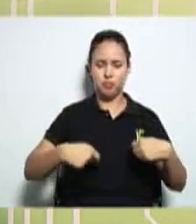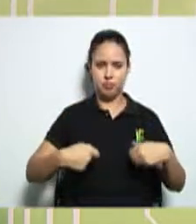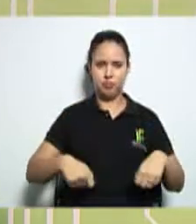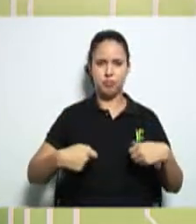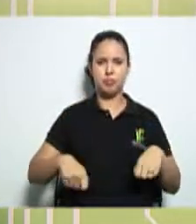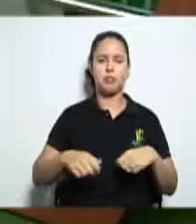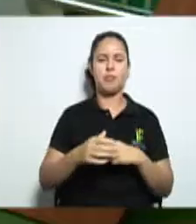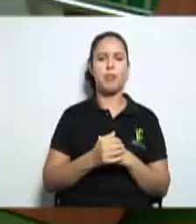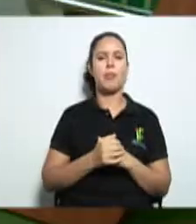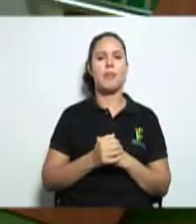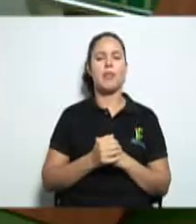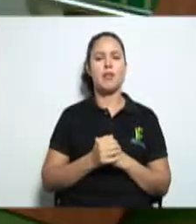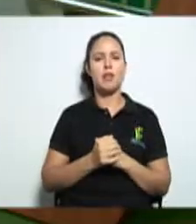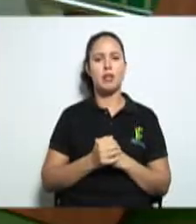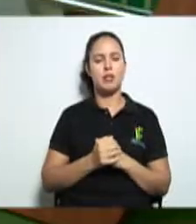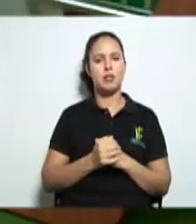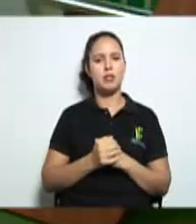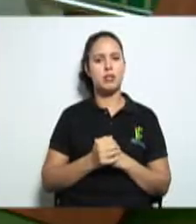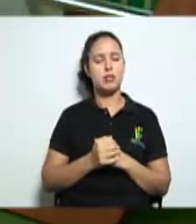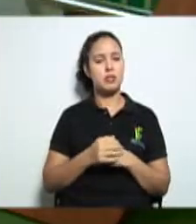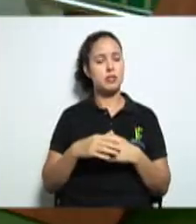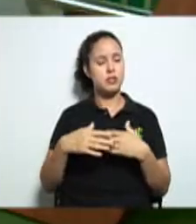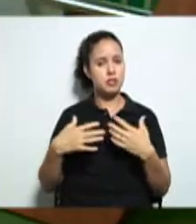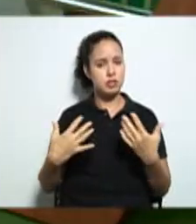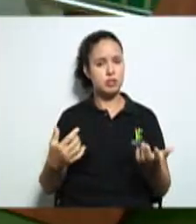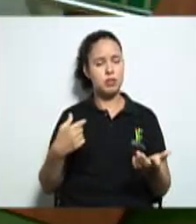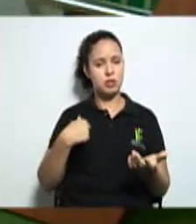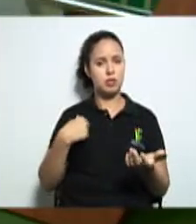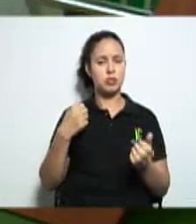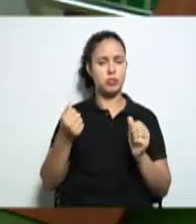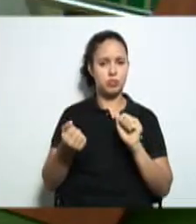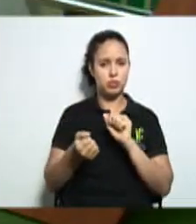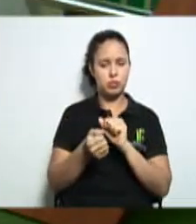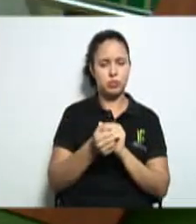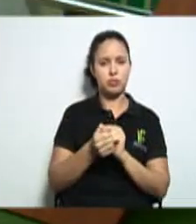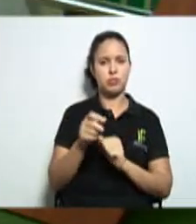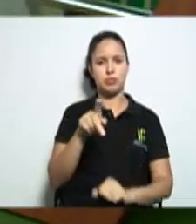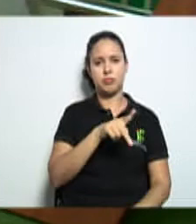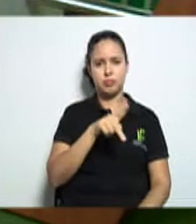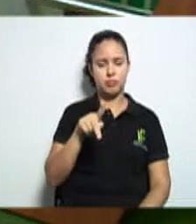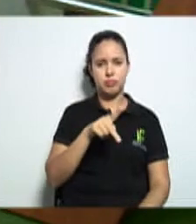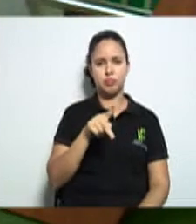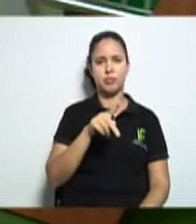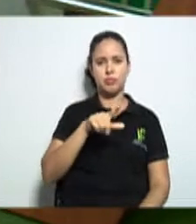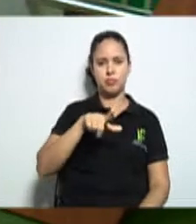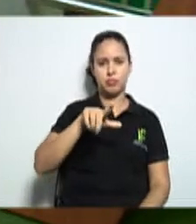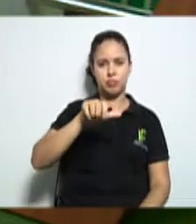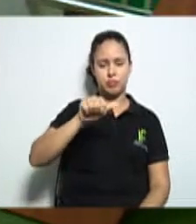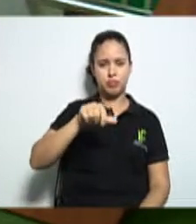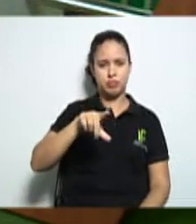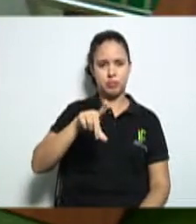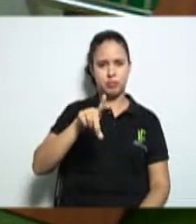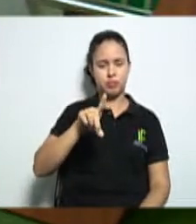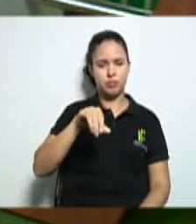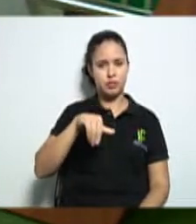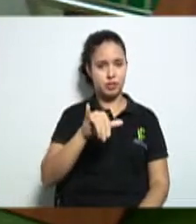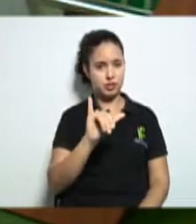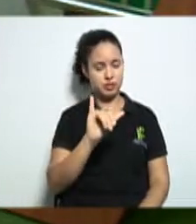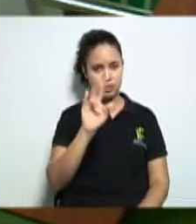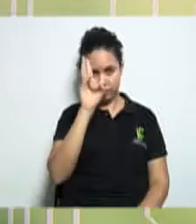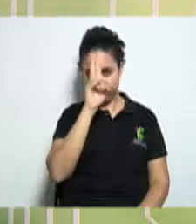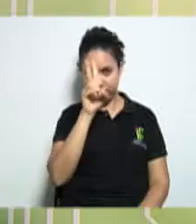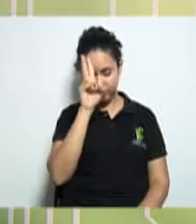Professora, tive com a professora Leide na disciplina de Introdução ao Cooperativismo com a turma. Quero recapitular algumas coisas para ele.